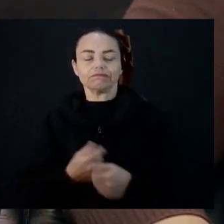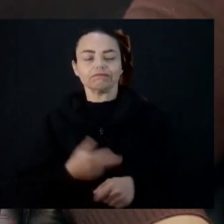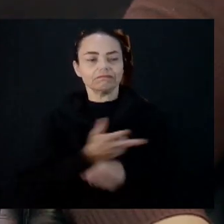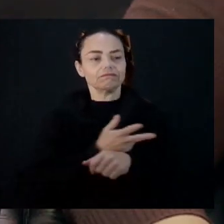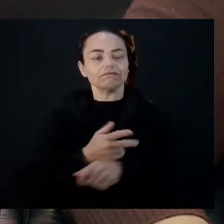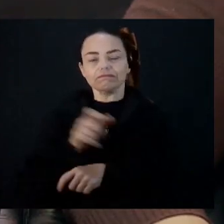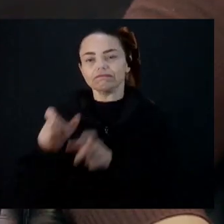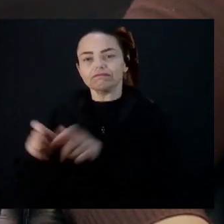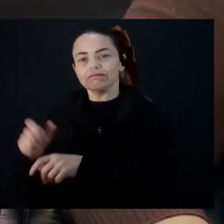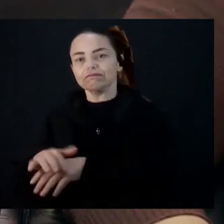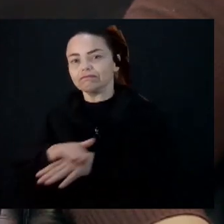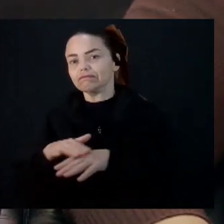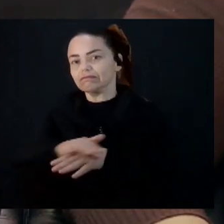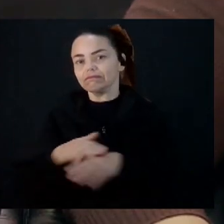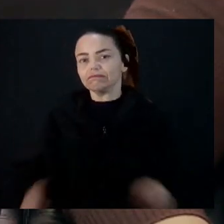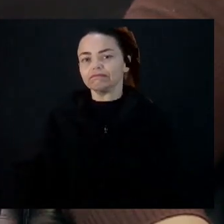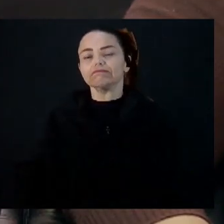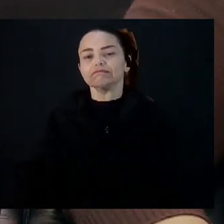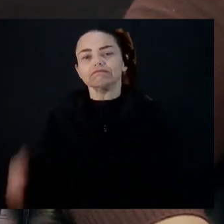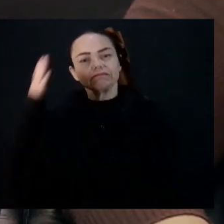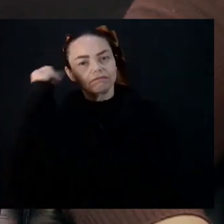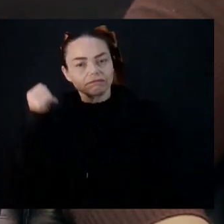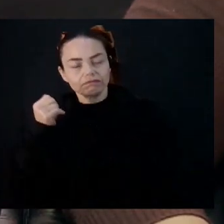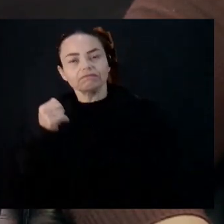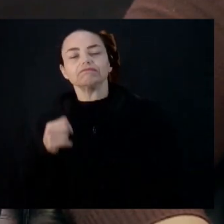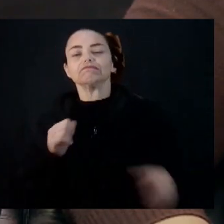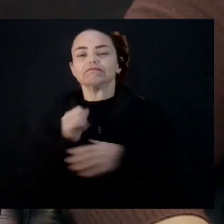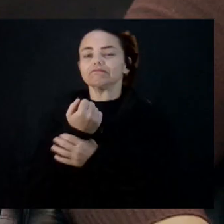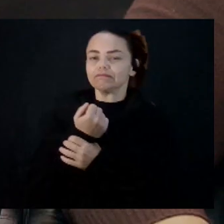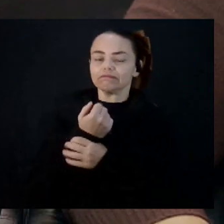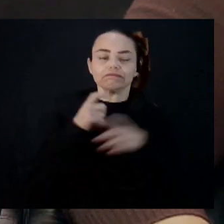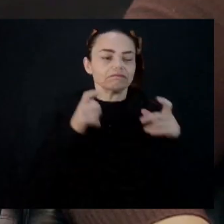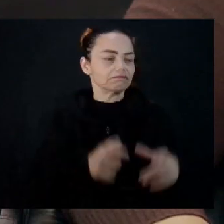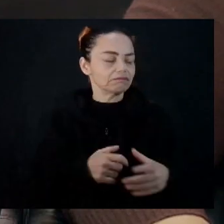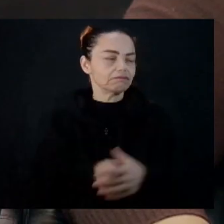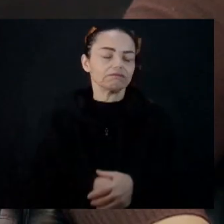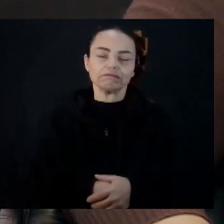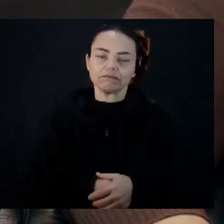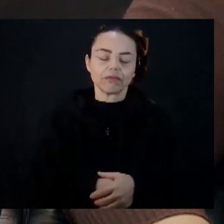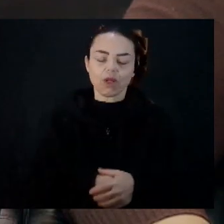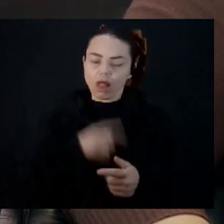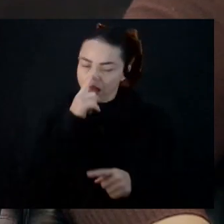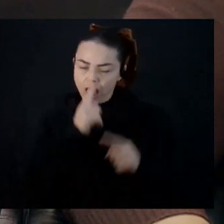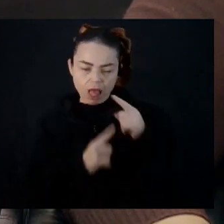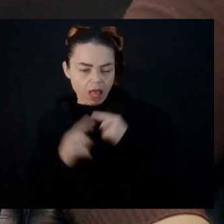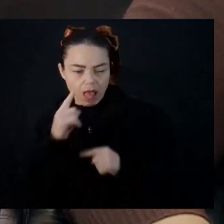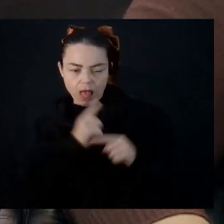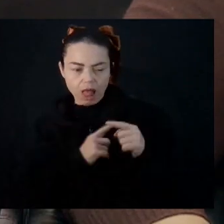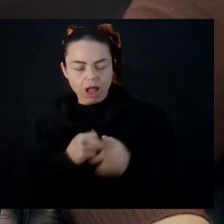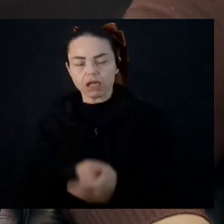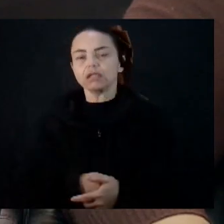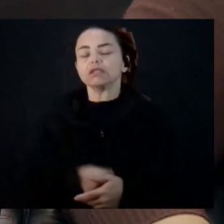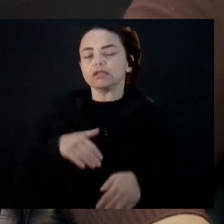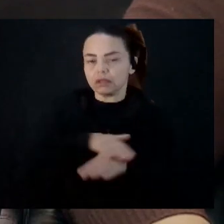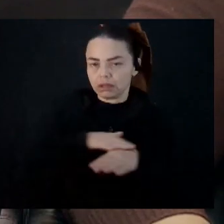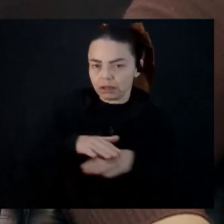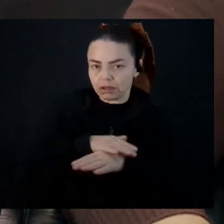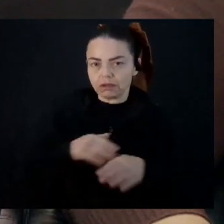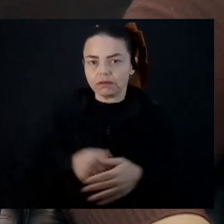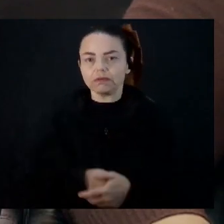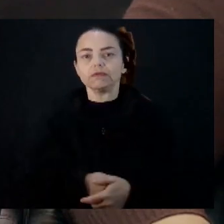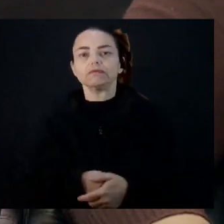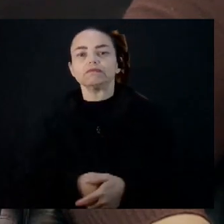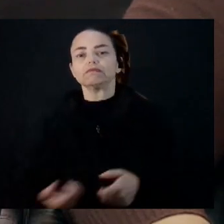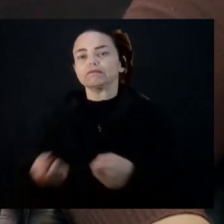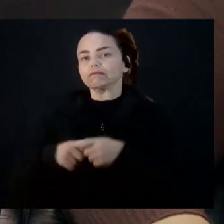conversar, onde ele sabe que é um ambiente seguro, que ele não vai ser julgado. Então, essa conversa no retorno da escola é